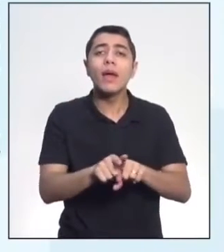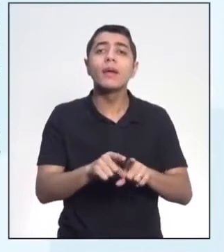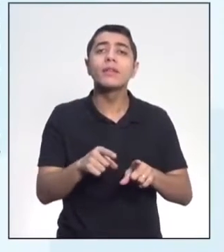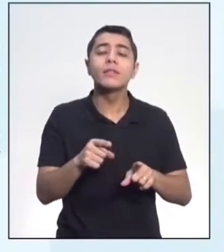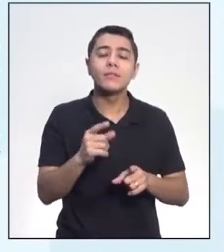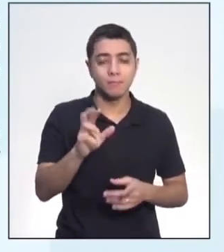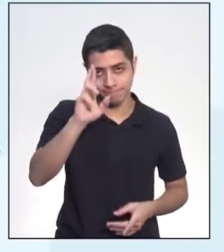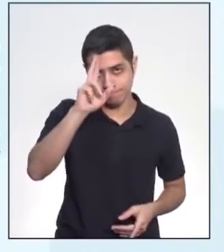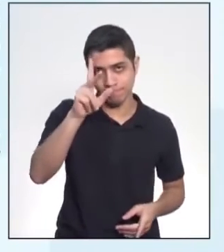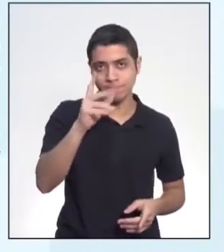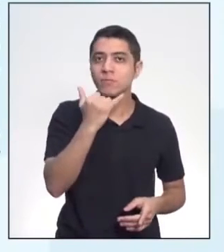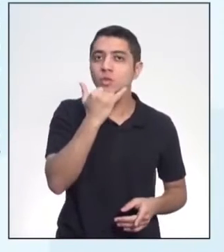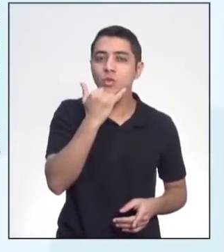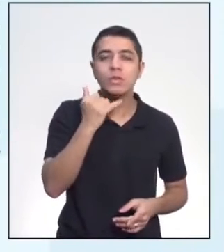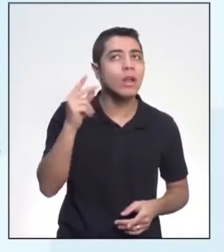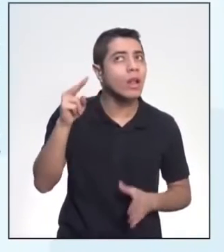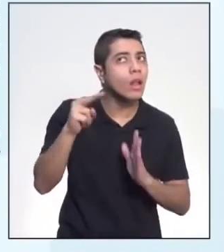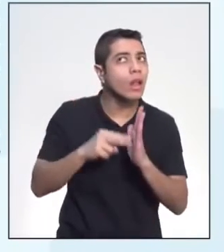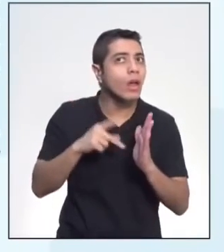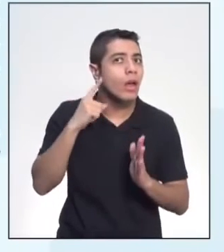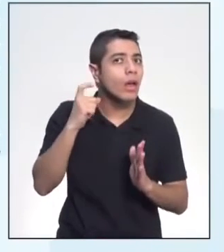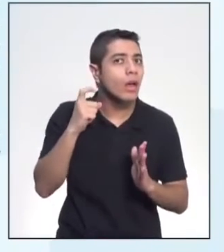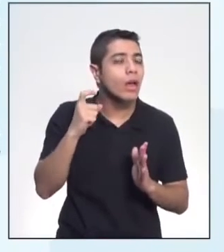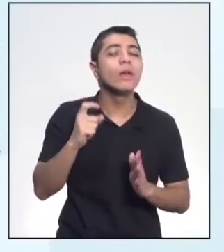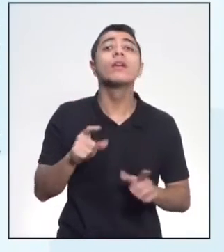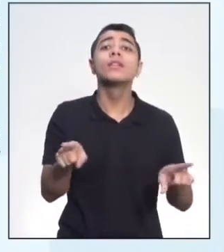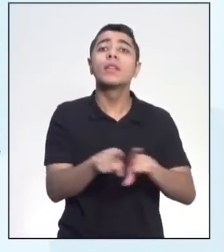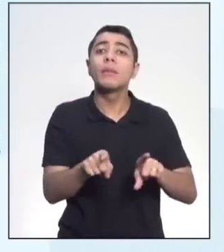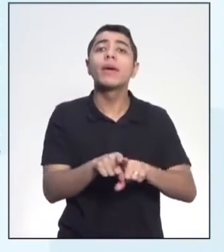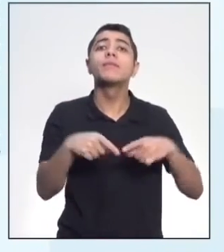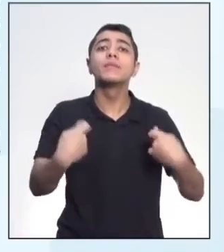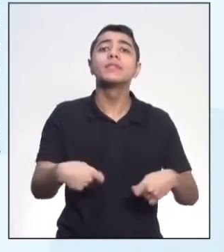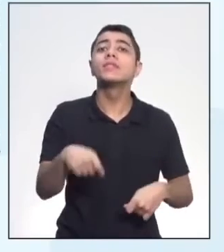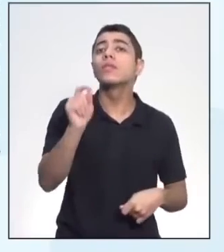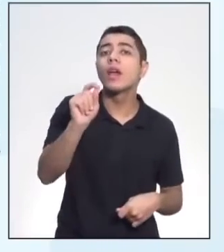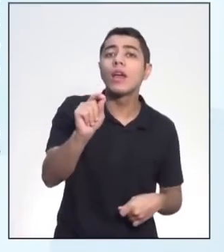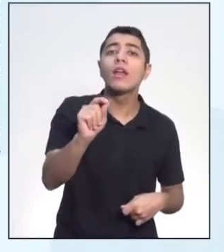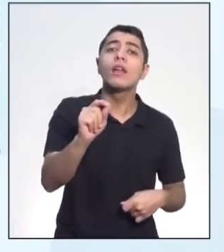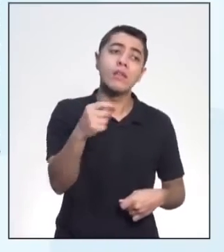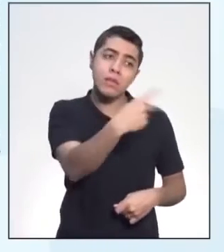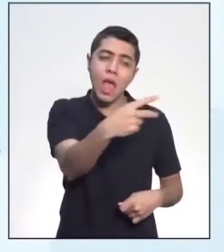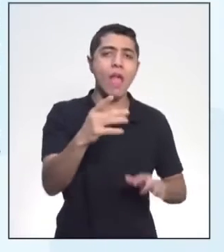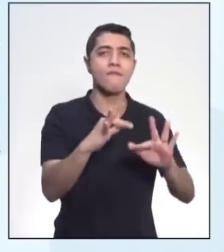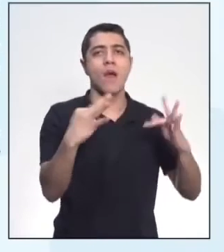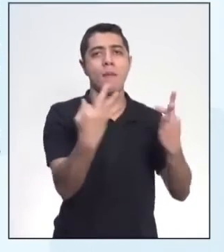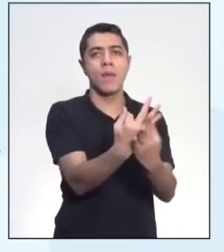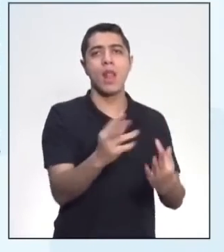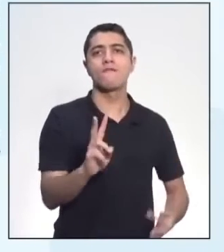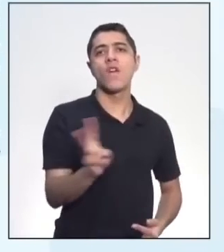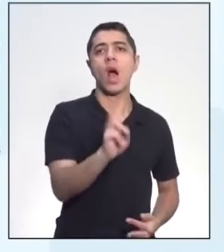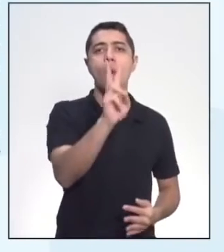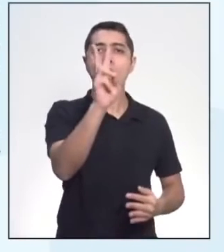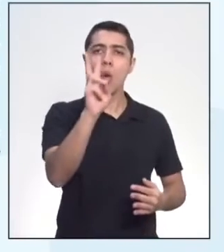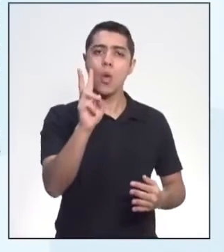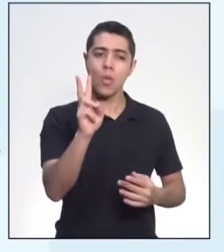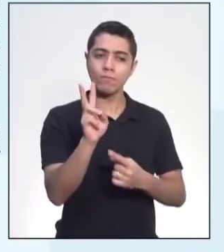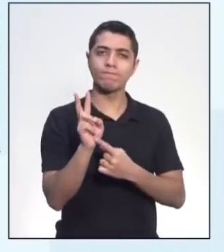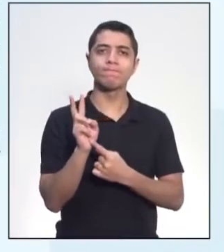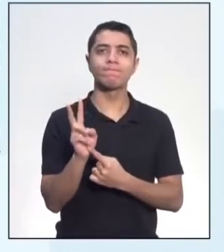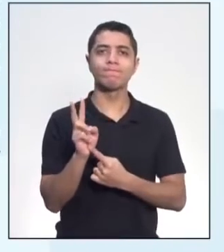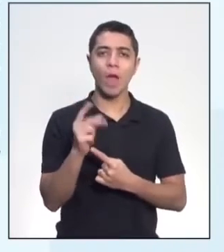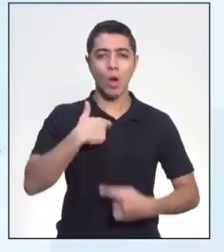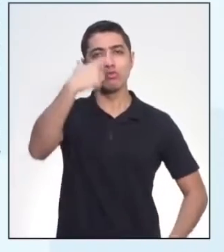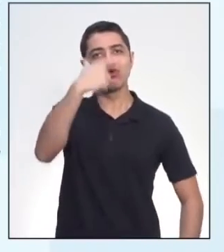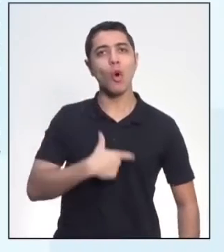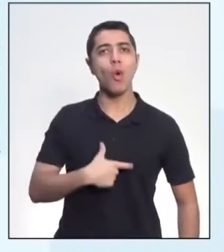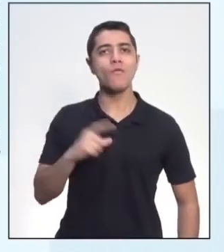conversar sobre a importância de ser o valor na família e não apenas em ter o valor na família. Talvez ajude mais na famosa frase: